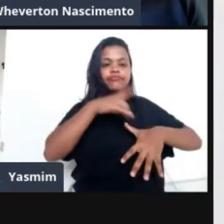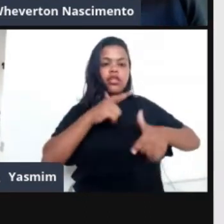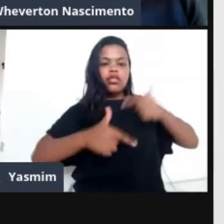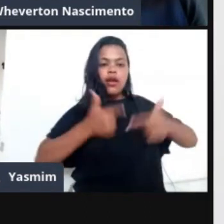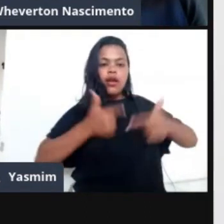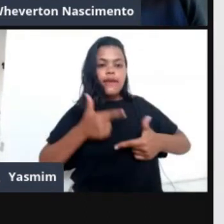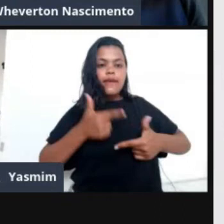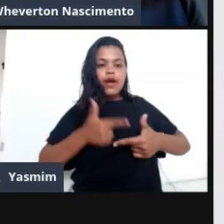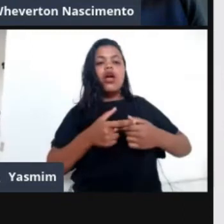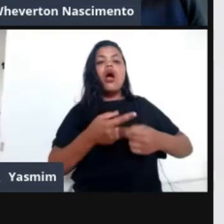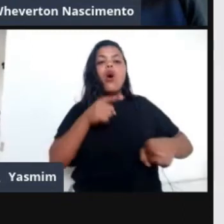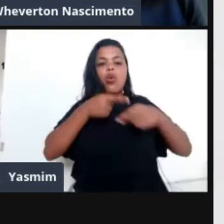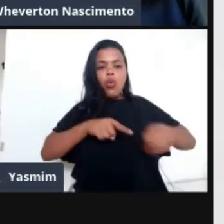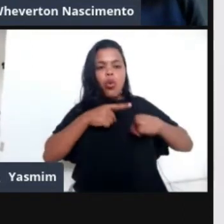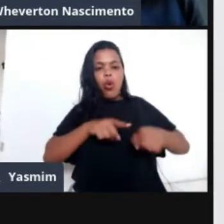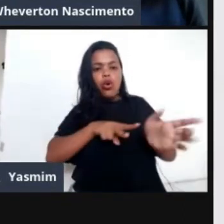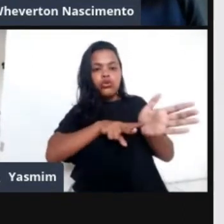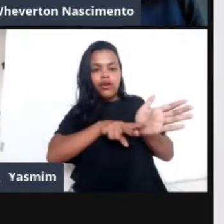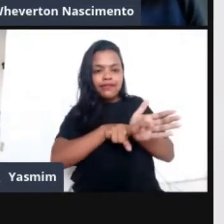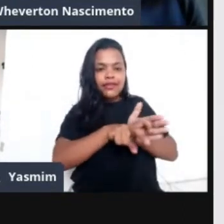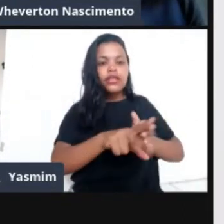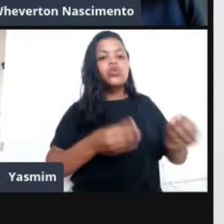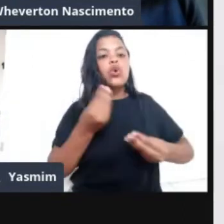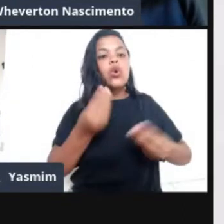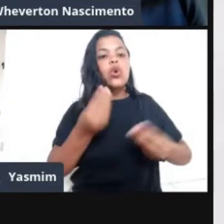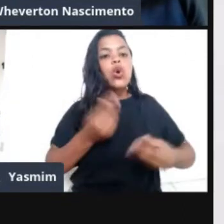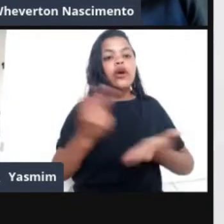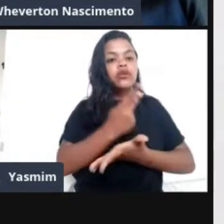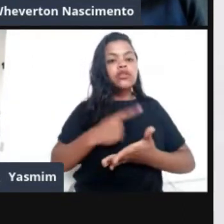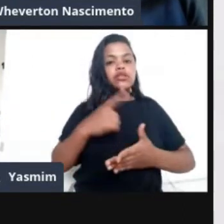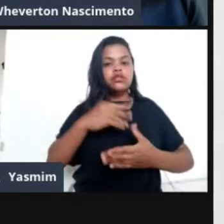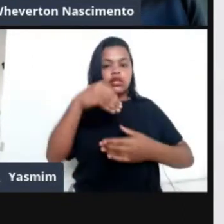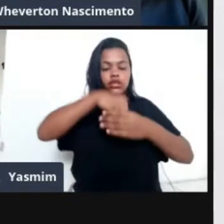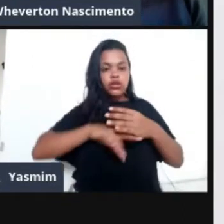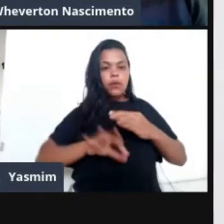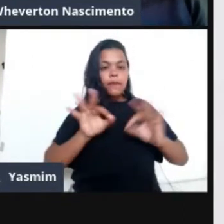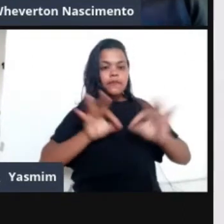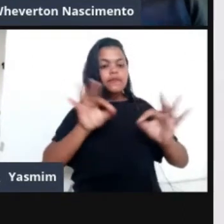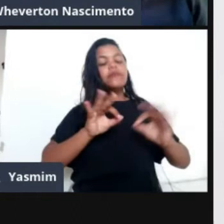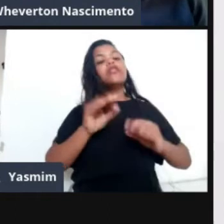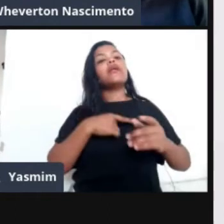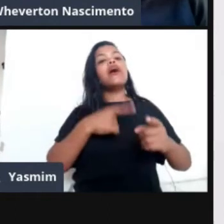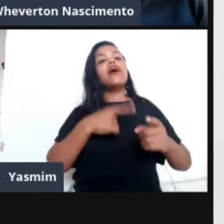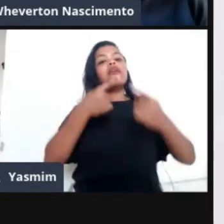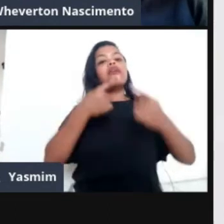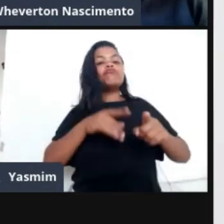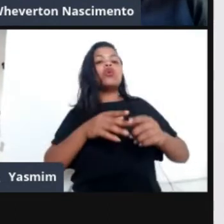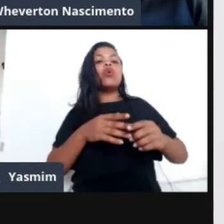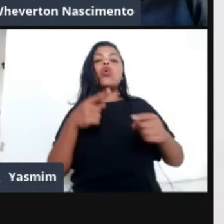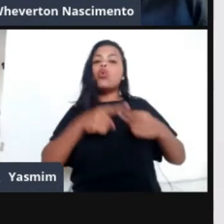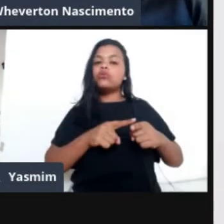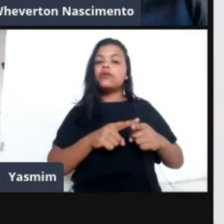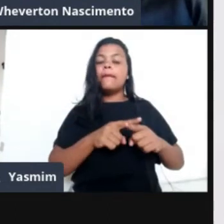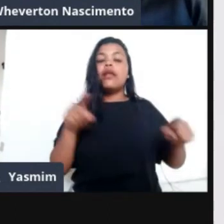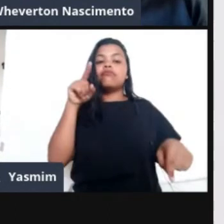ela vai, como é que o organismo precisa atuar para poder tentar eliminar o vírus. Só que tem muita coisa que a gente ainda não